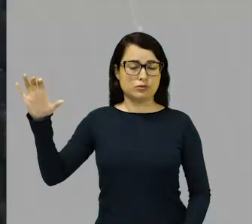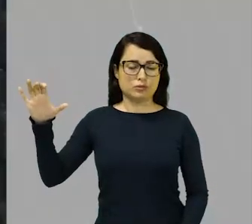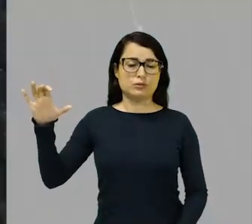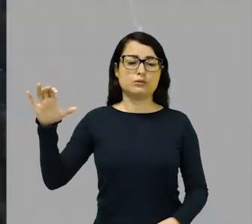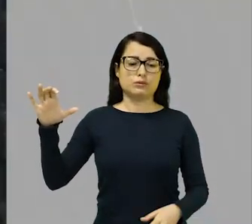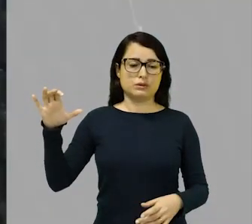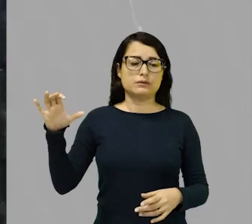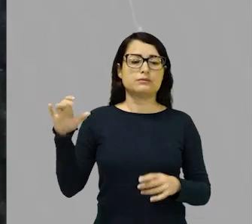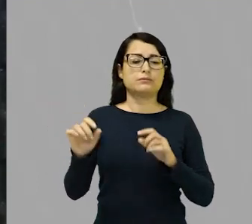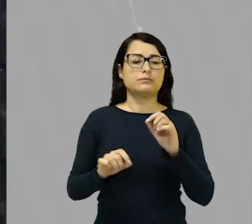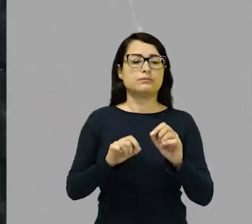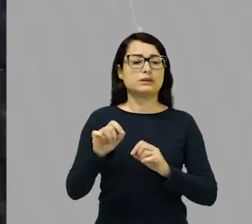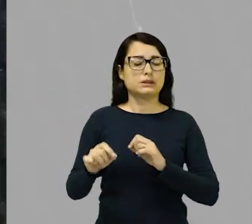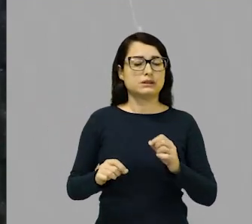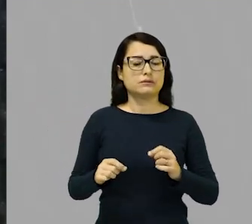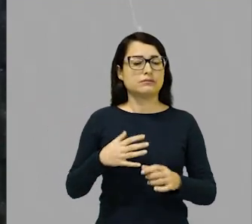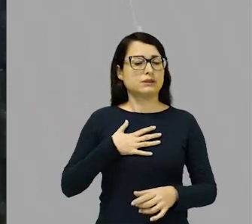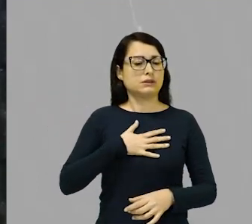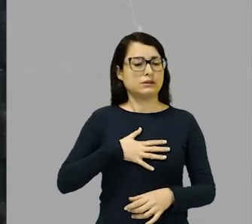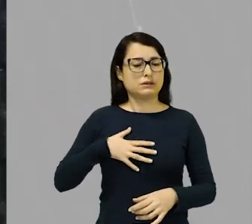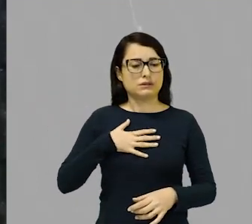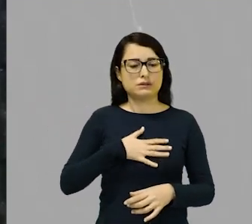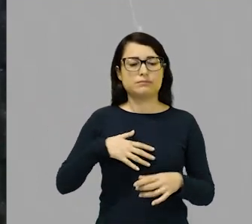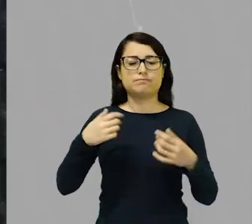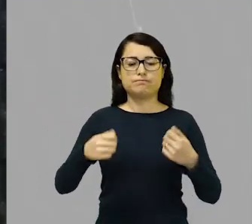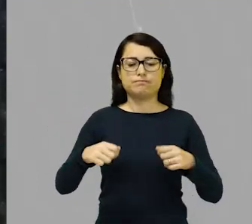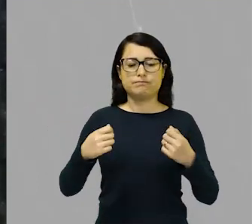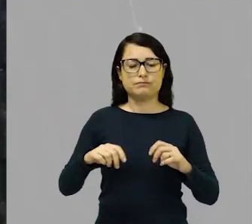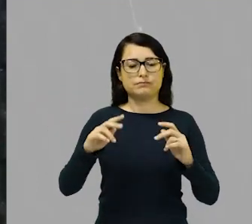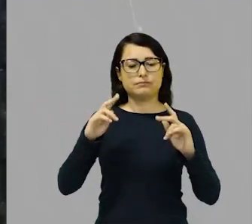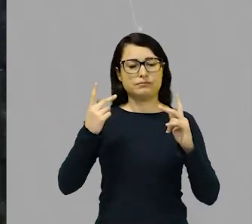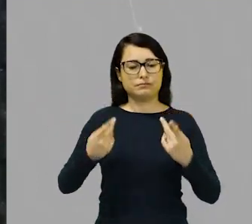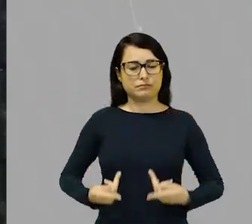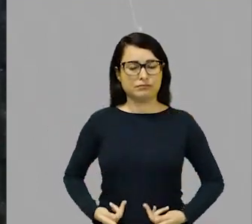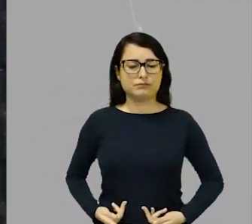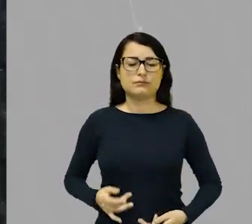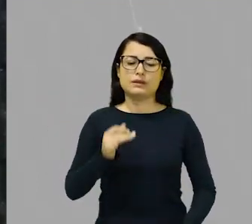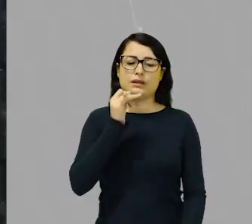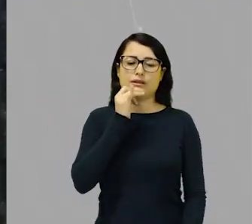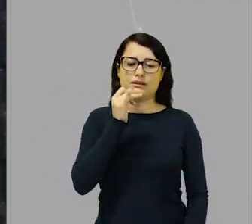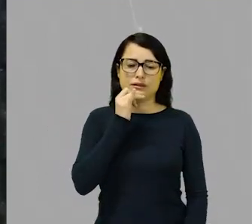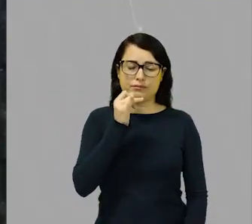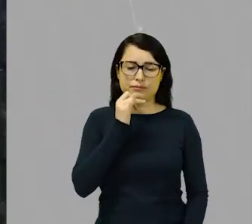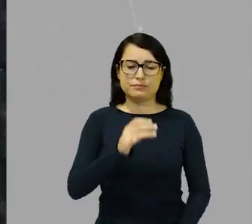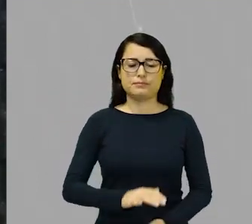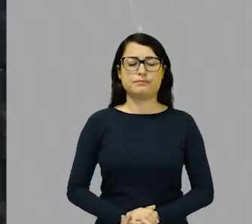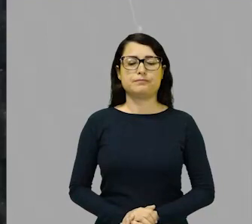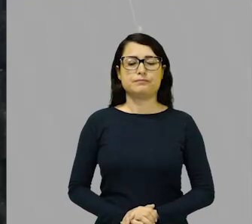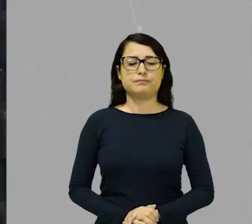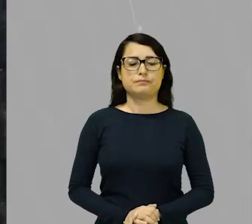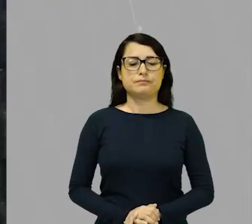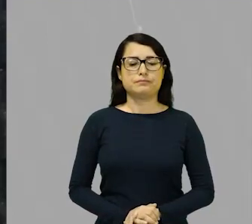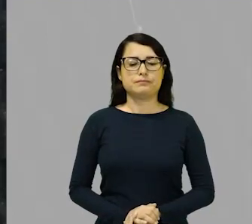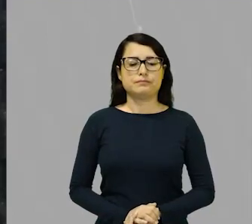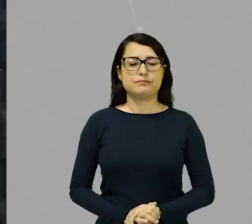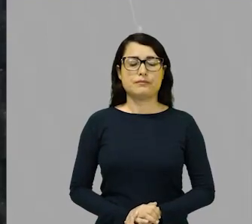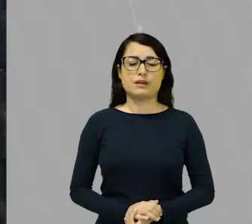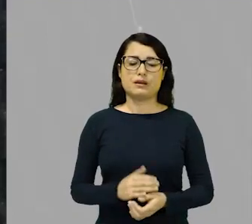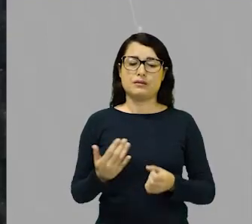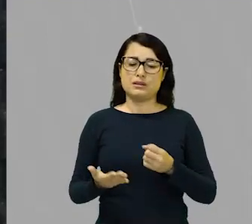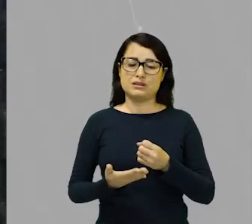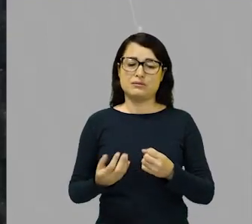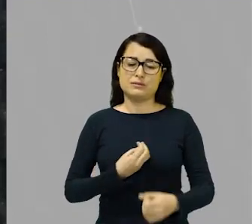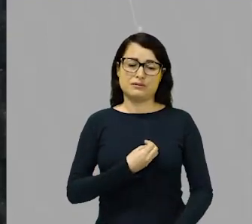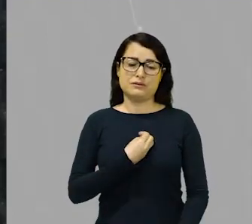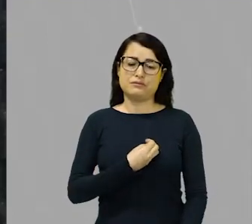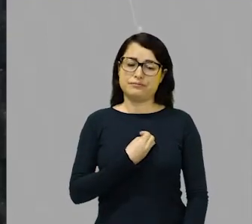de atender, de satisfazer necessidades que a gente tenha. Exemplo, para a gente basicamente sobreviver, a